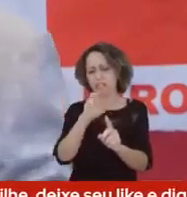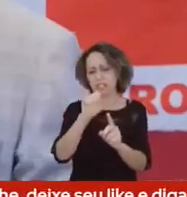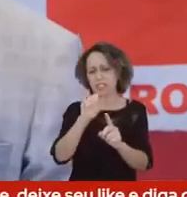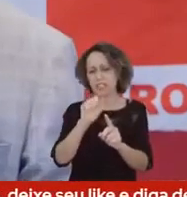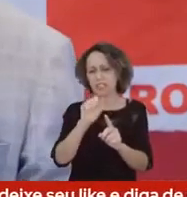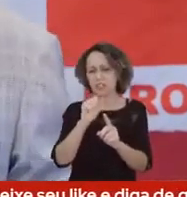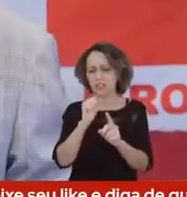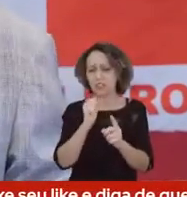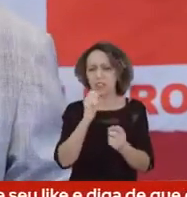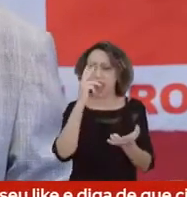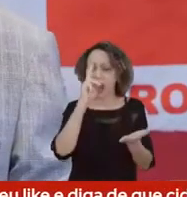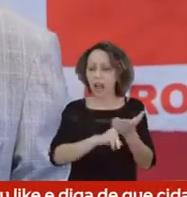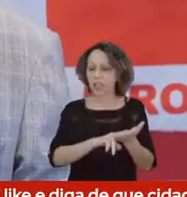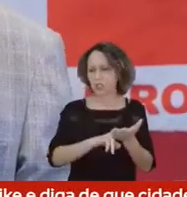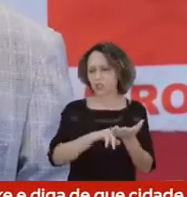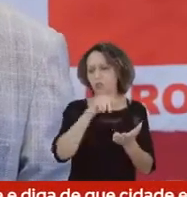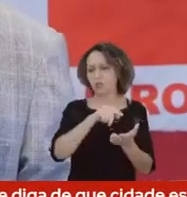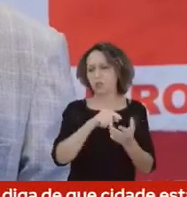é lobista.